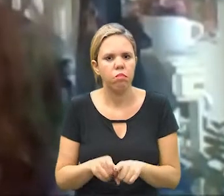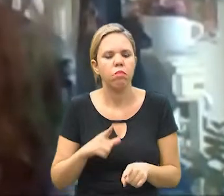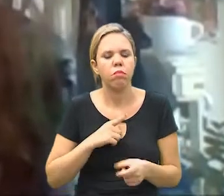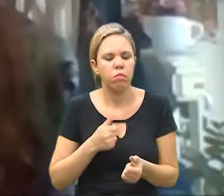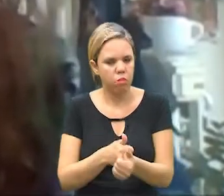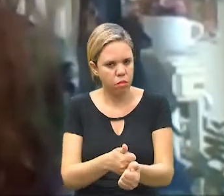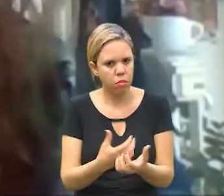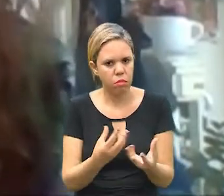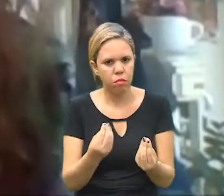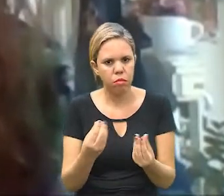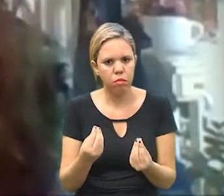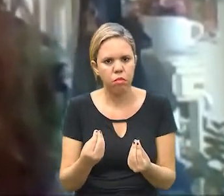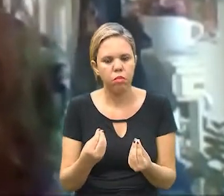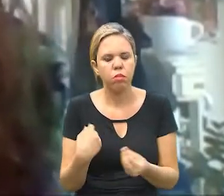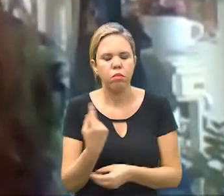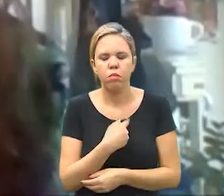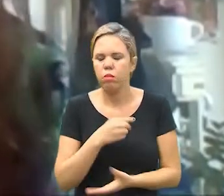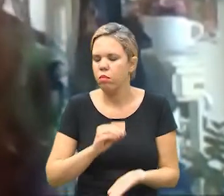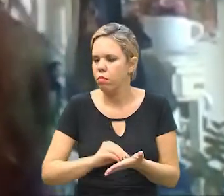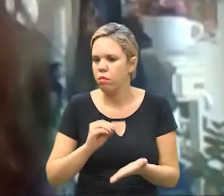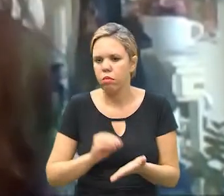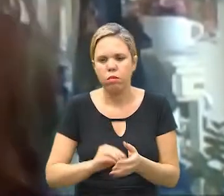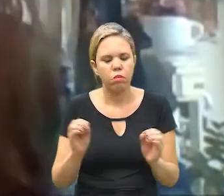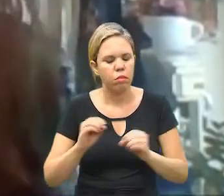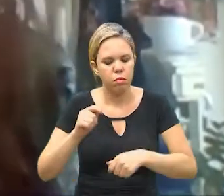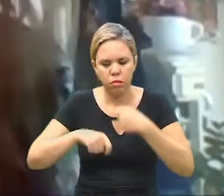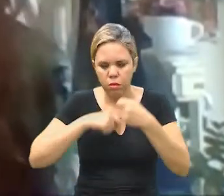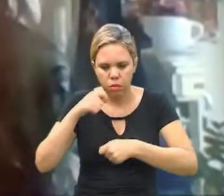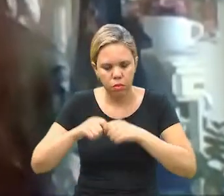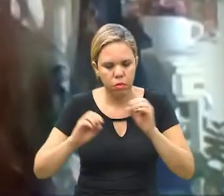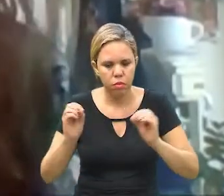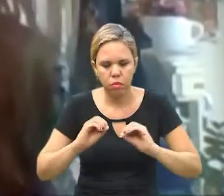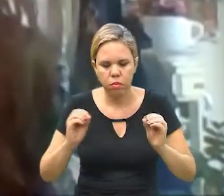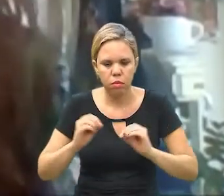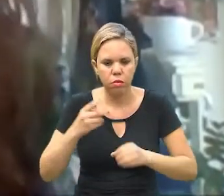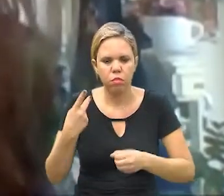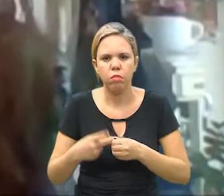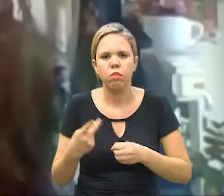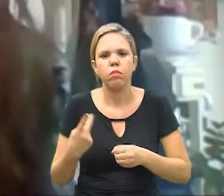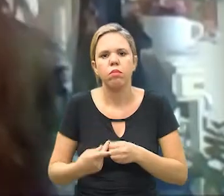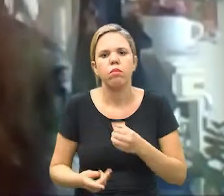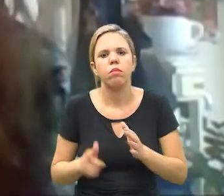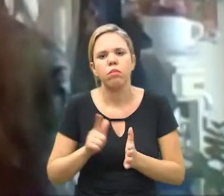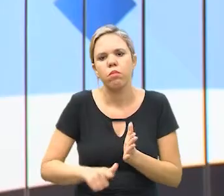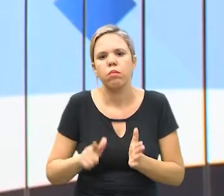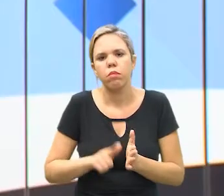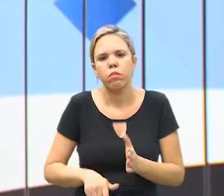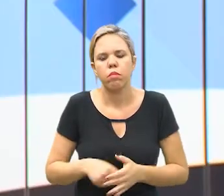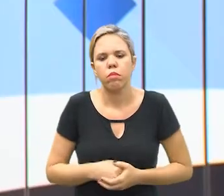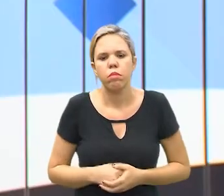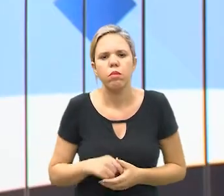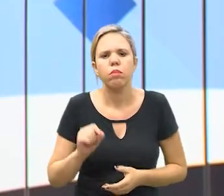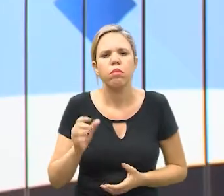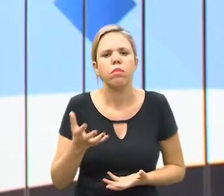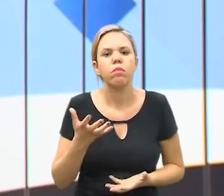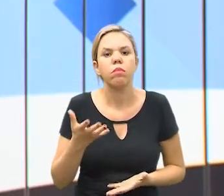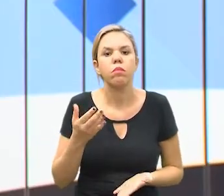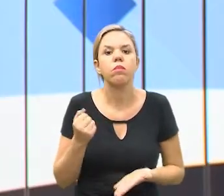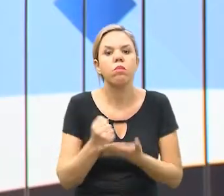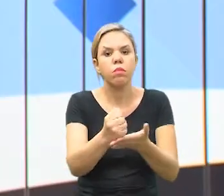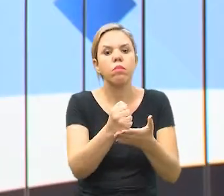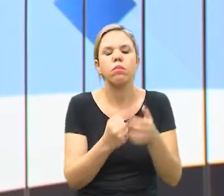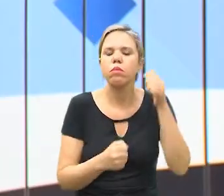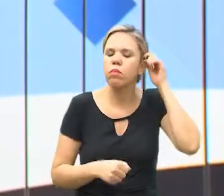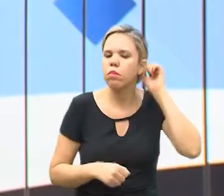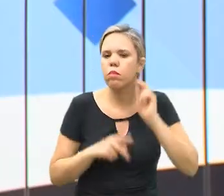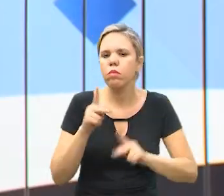nos ajudado muito para que não falte nem o alimento e nem os produtos de limpeza. Quem quiser ajudar, quem que